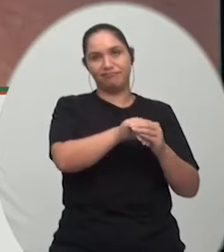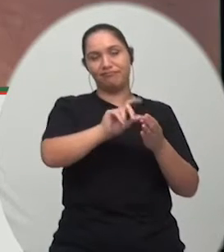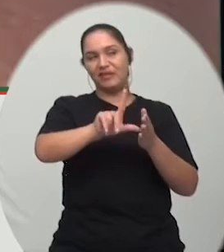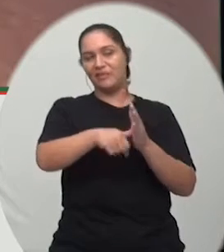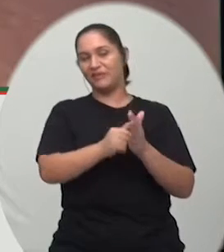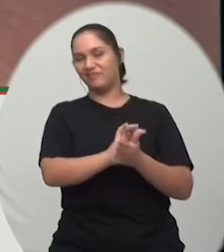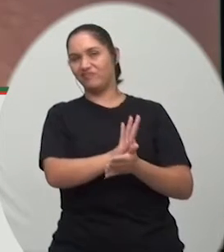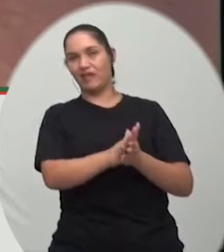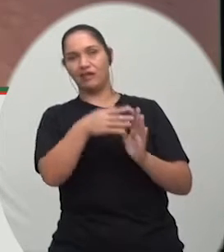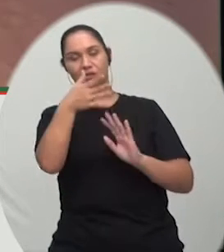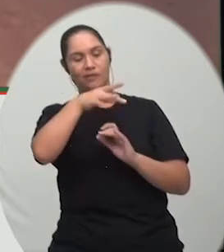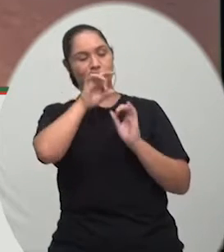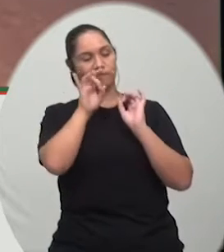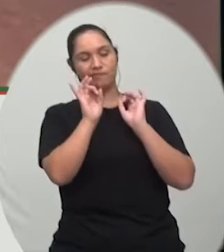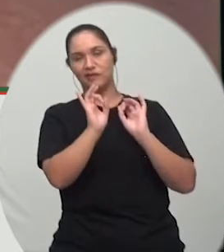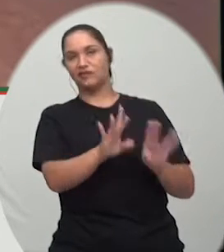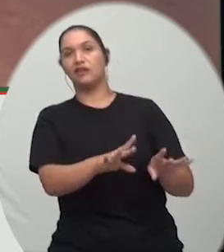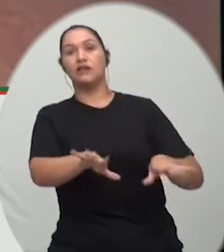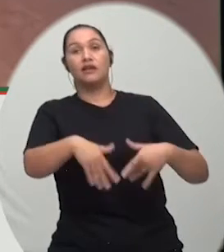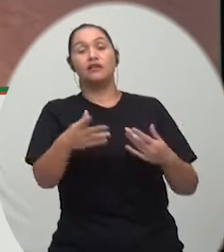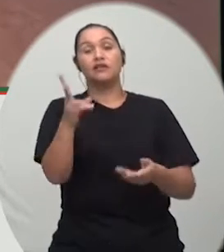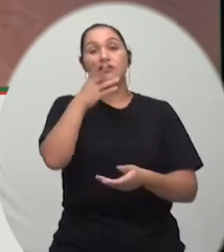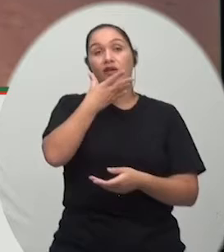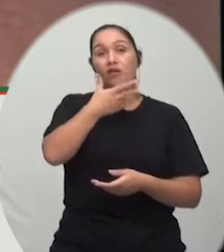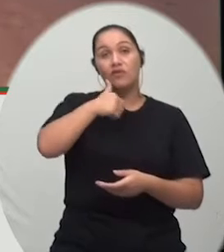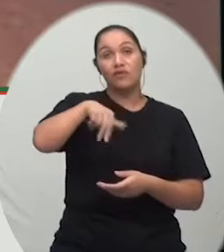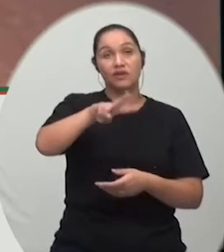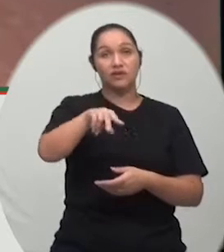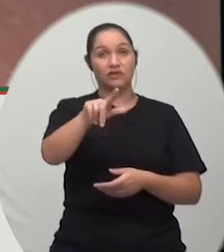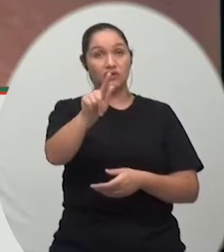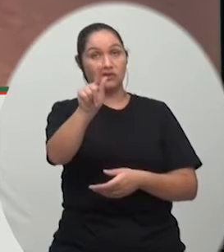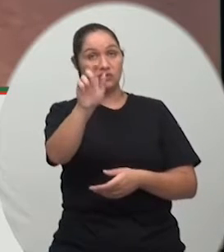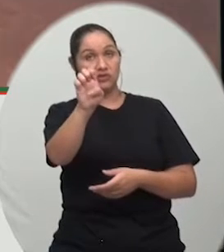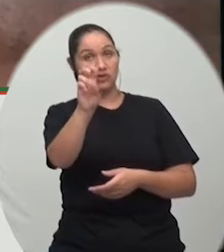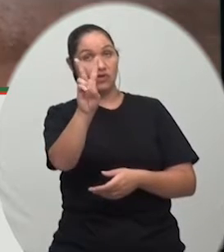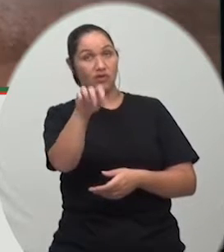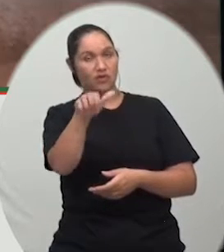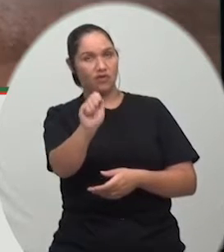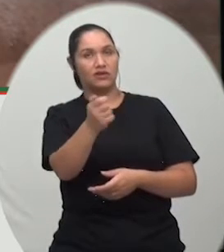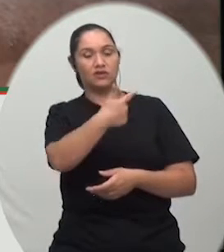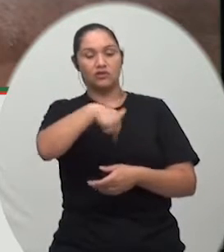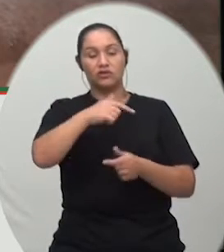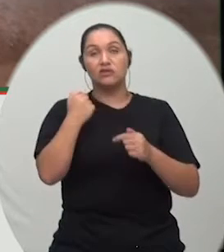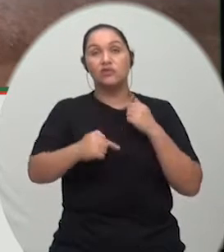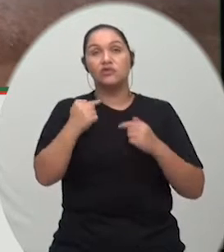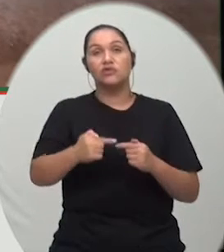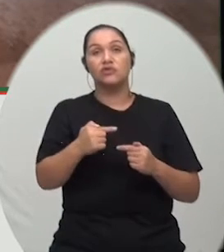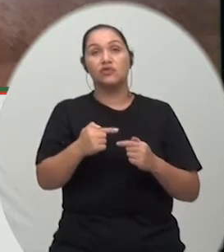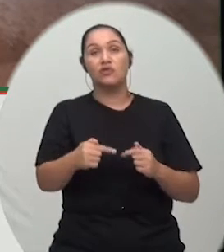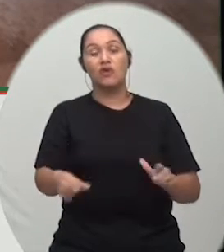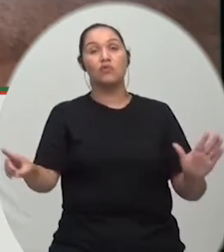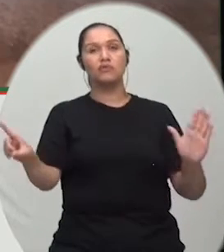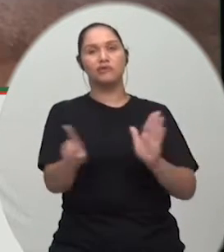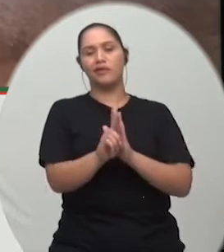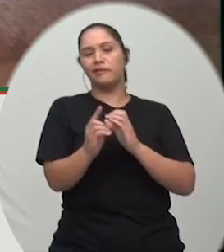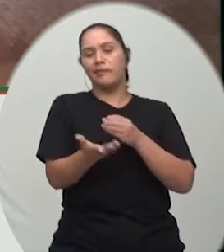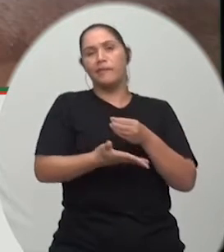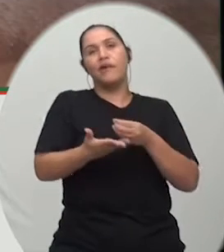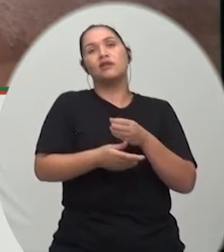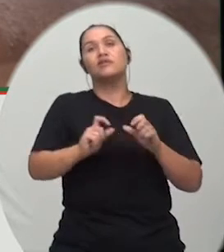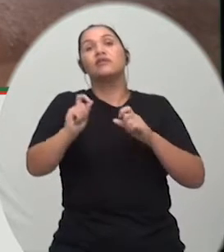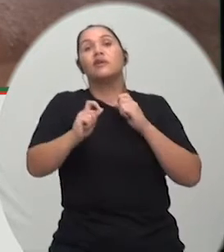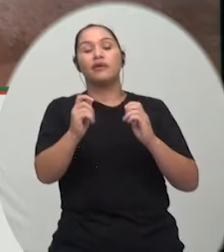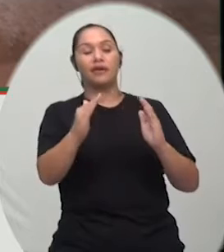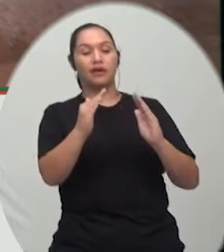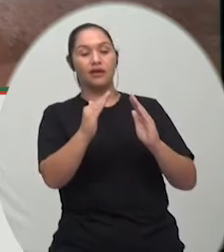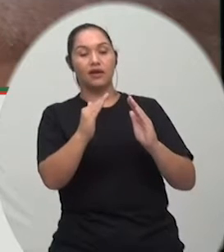nós estamos discutindo aqui, vereadora Giovana, direito básico das comunidades, né? Do bairro Linha Anta, a entrada e a saída das suas